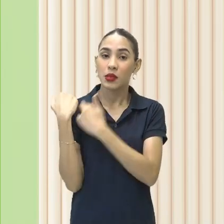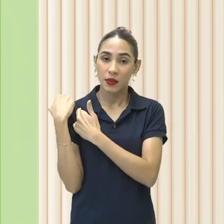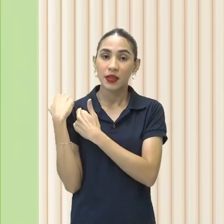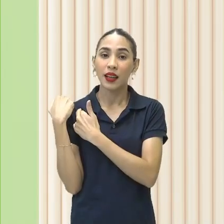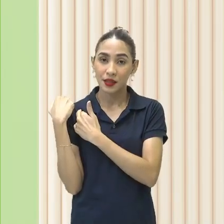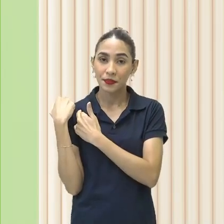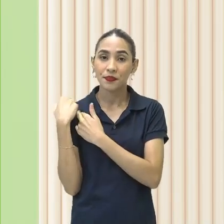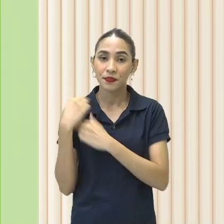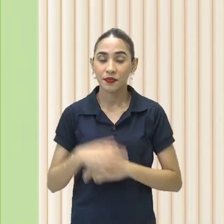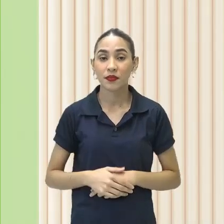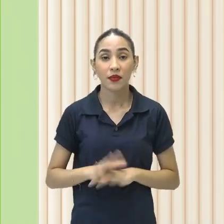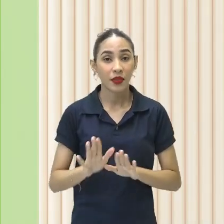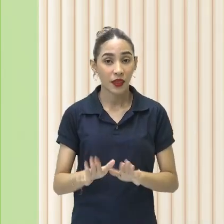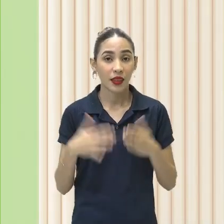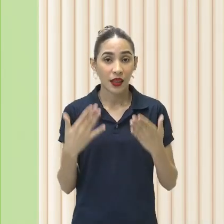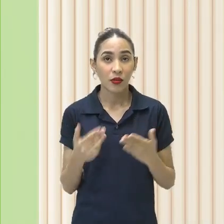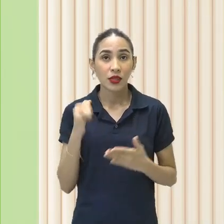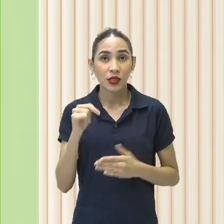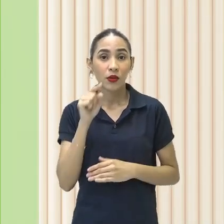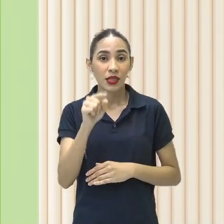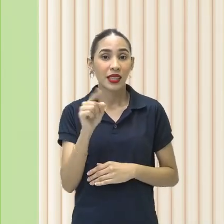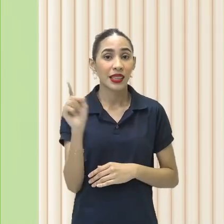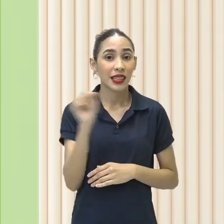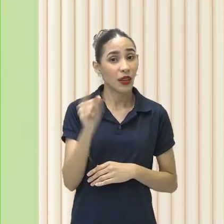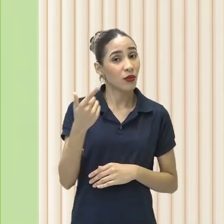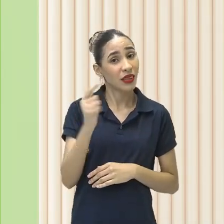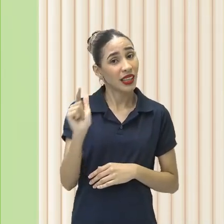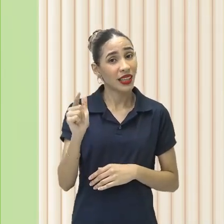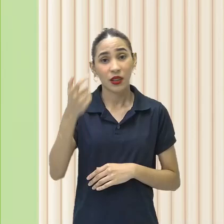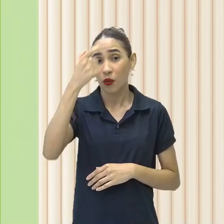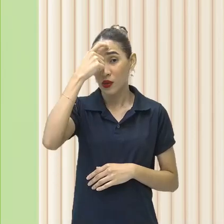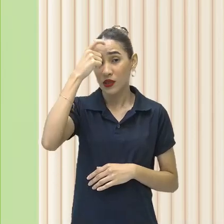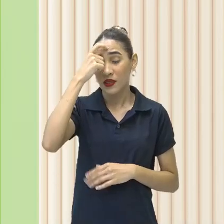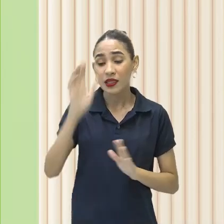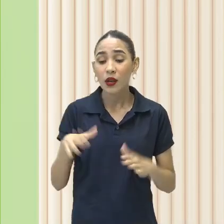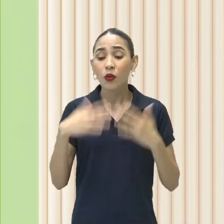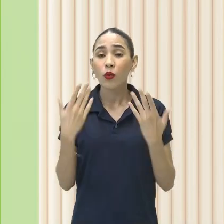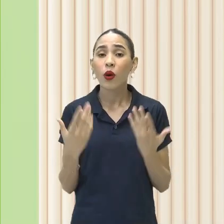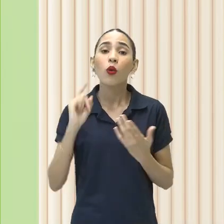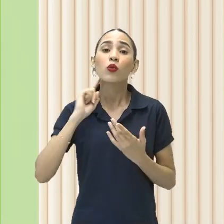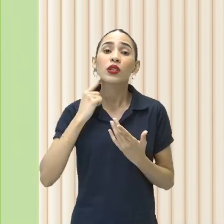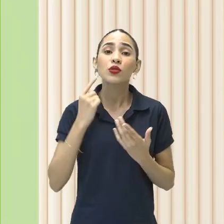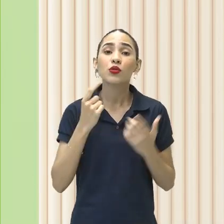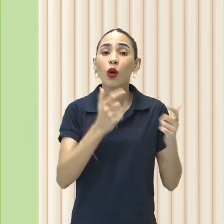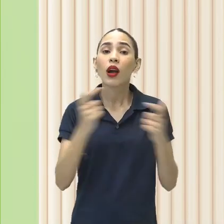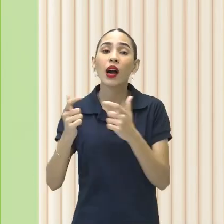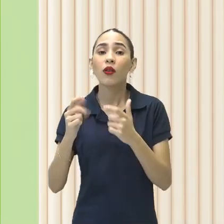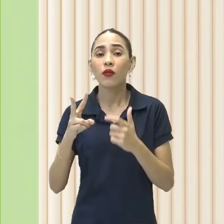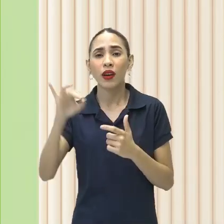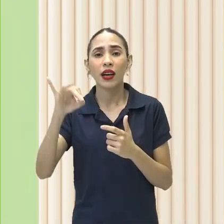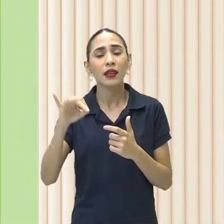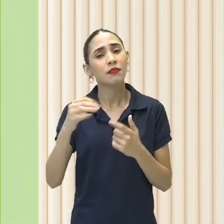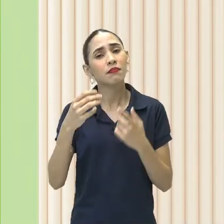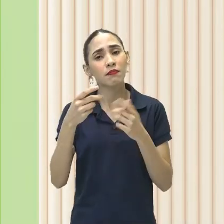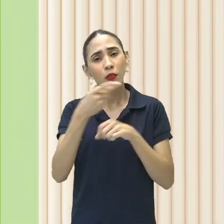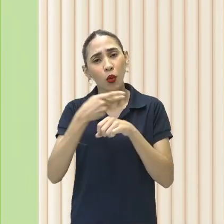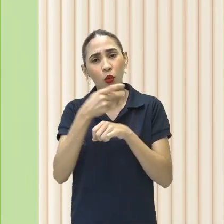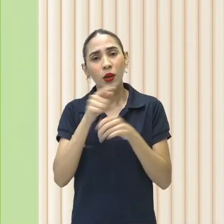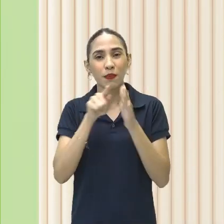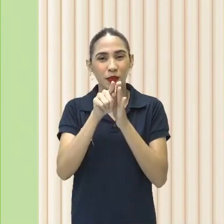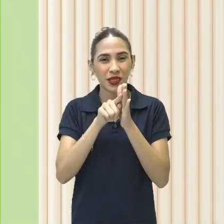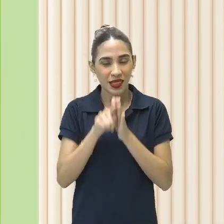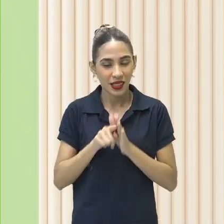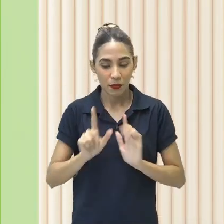responsabilidade. Então, se você não tem essa consciência de para onde vai o seu lixo, procure pesquisar, procure ter